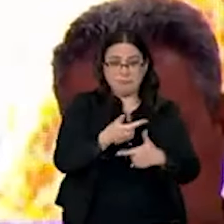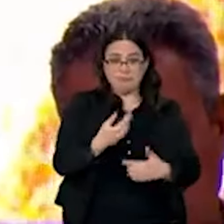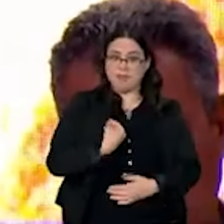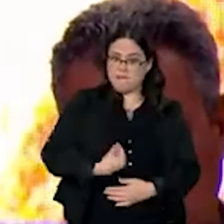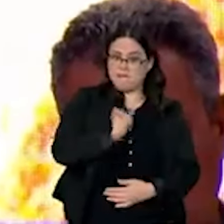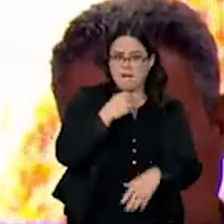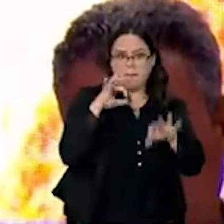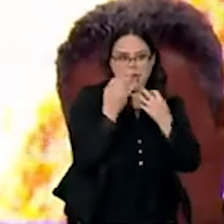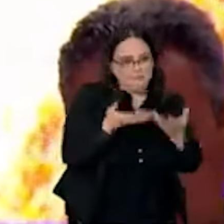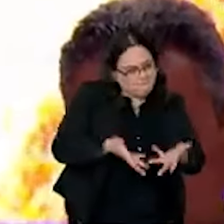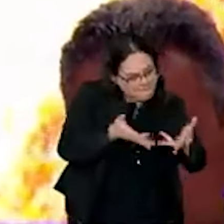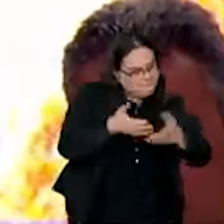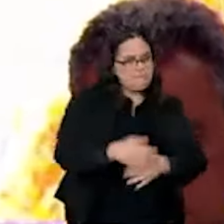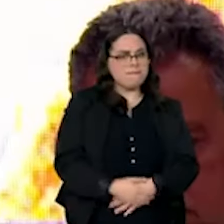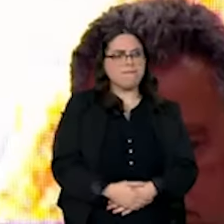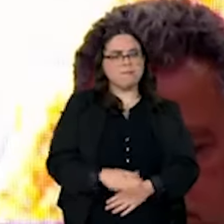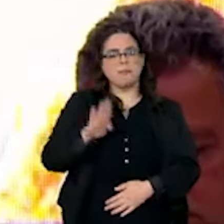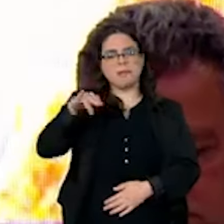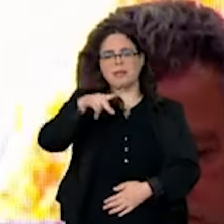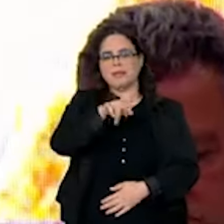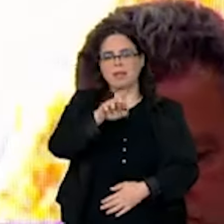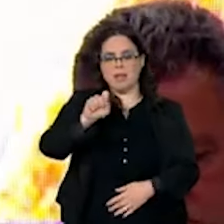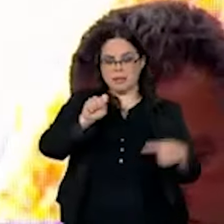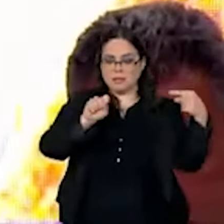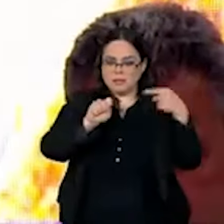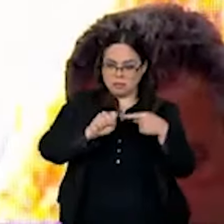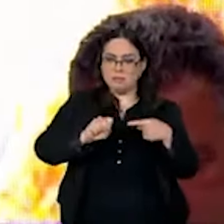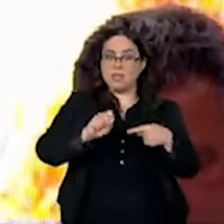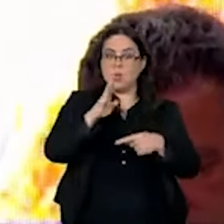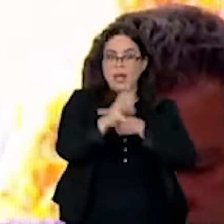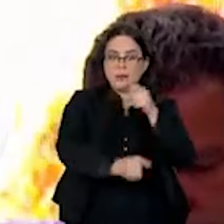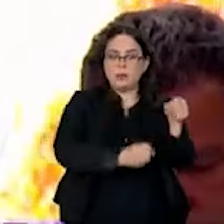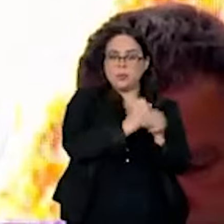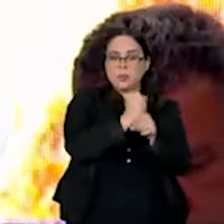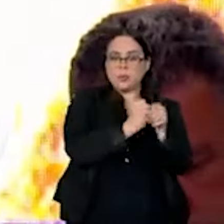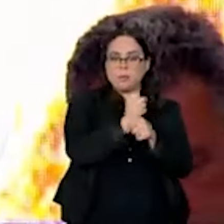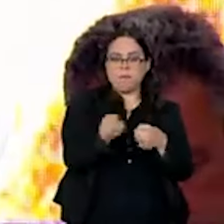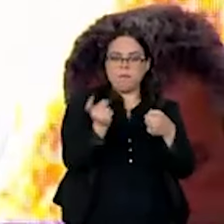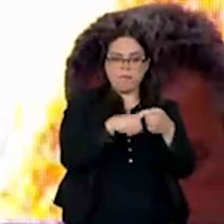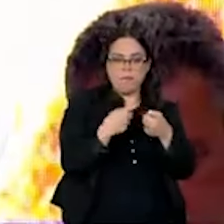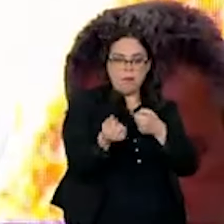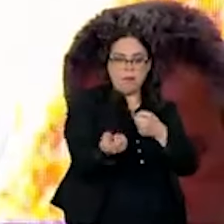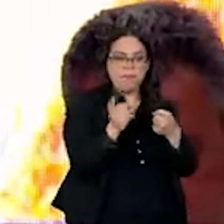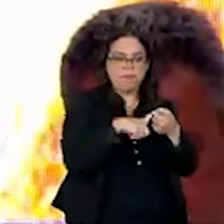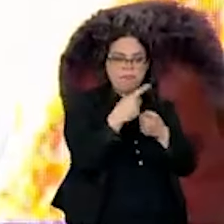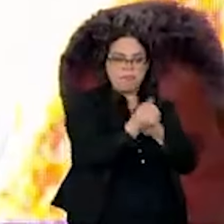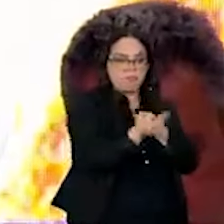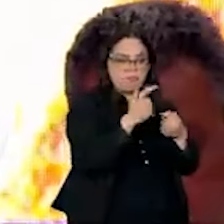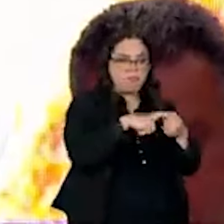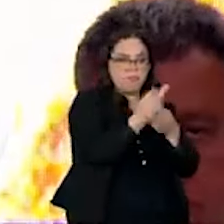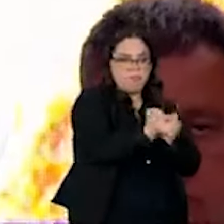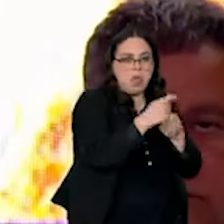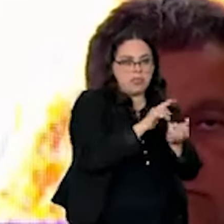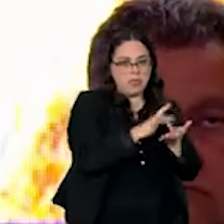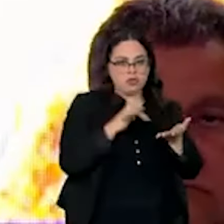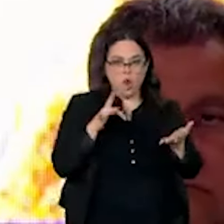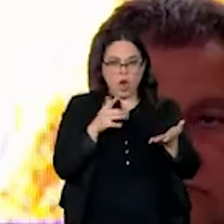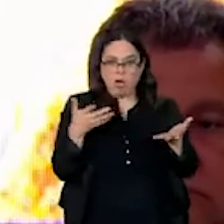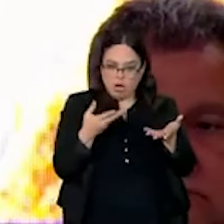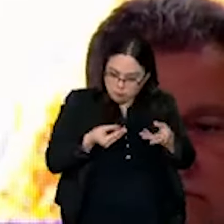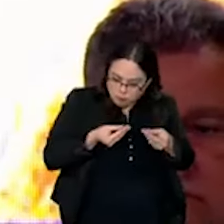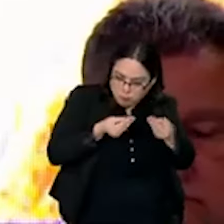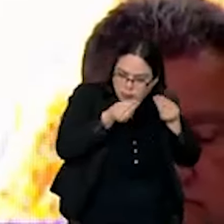sustentar sua família. O BNDES, que passou 4 anos devolvendo dinheiro para o Tesouro, nós agora